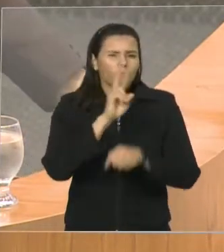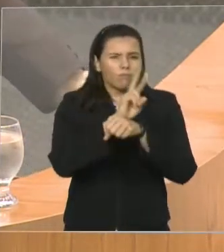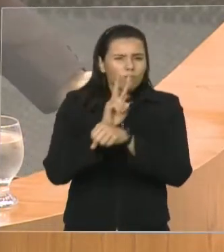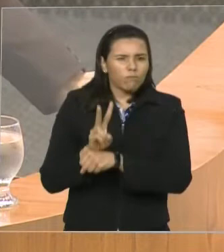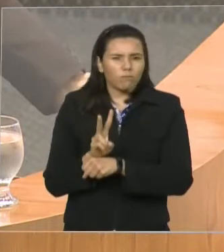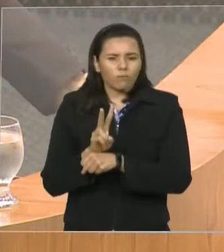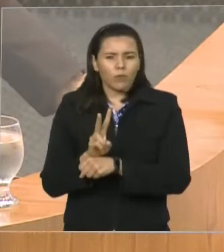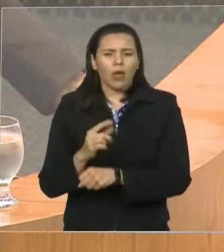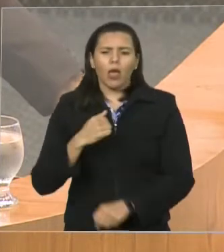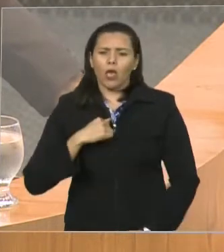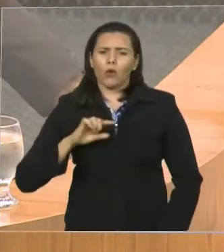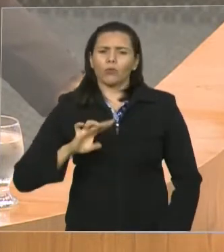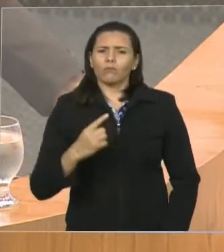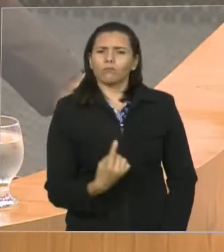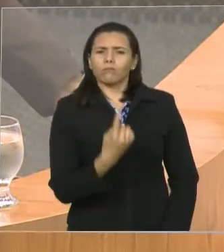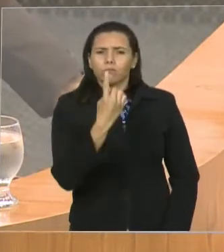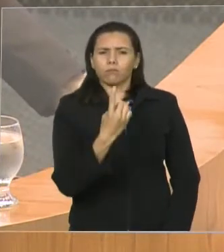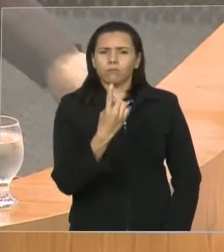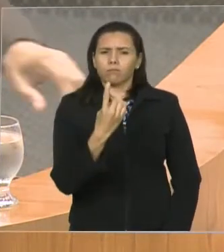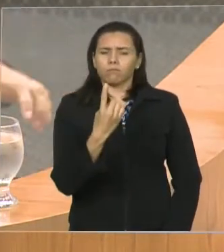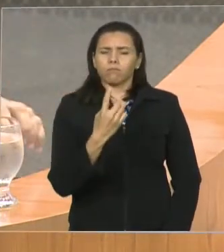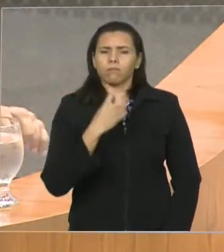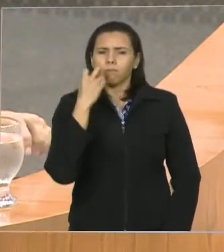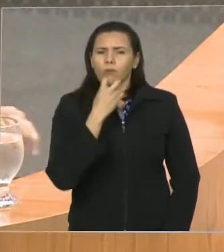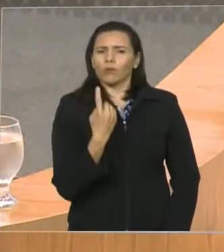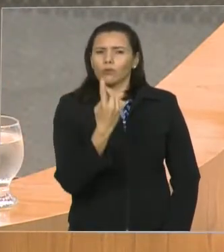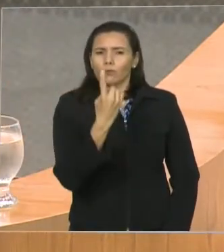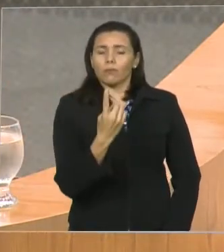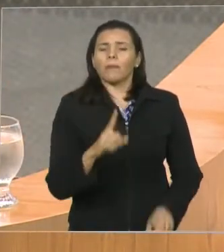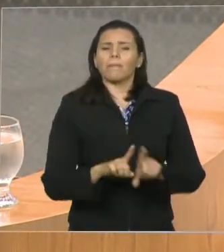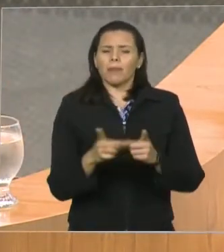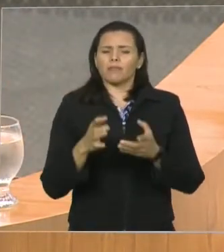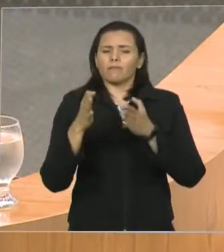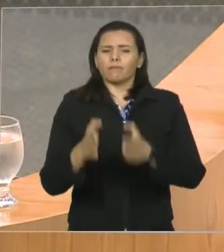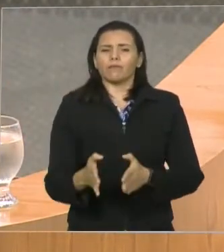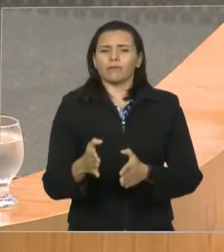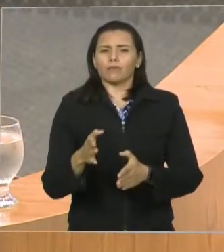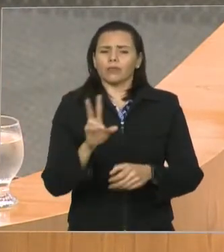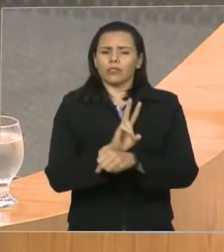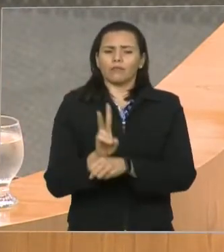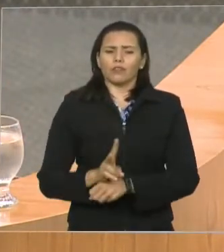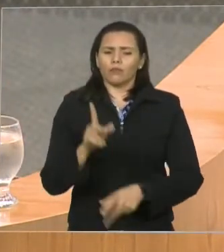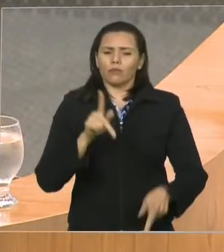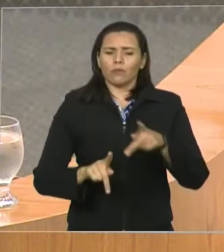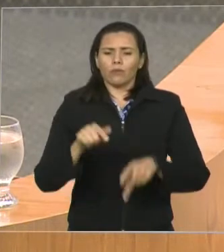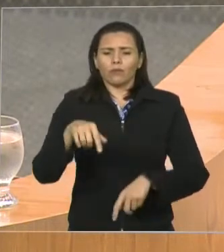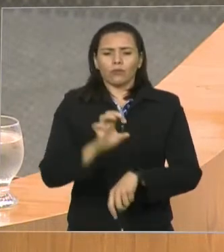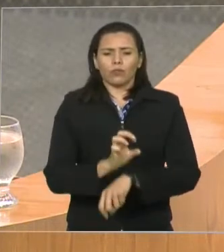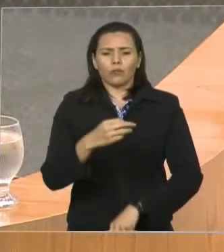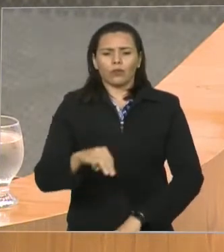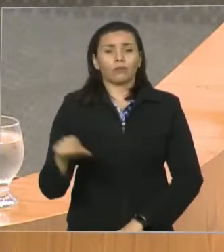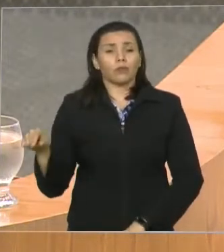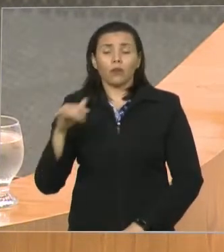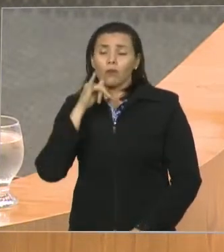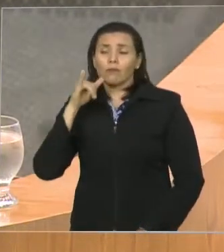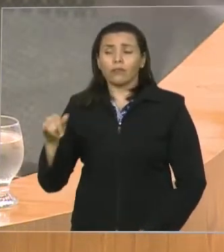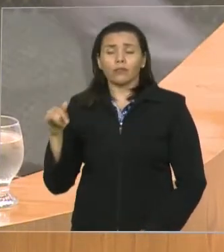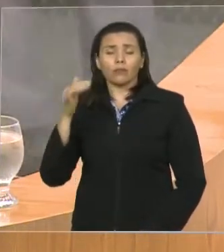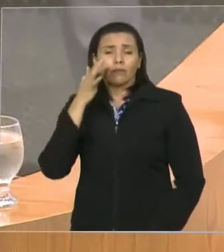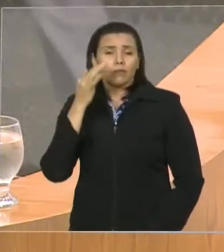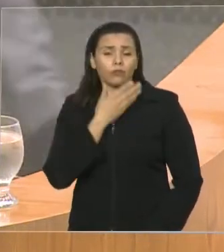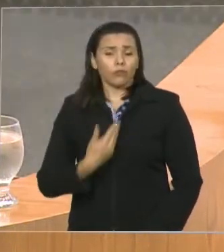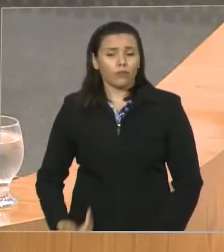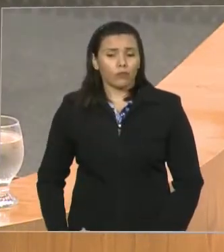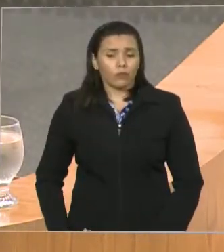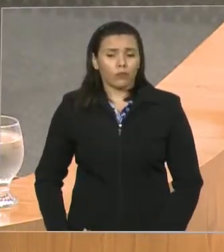voz, mas vai continuar uma voz firme em defesa da população do nosso estado. E governador Flávio Dino, se Vossa Excelência